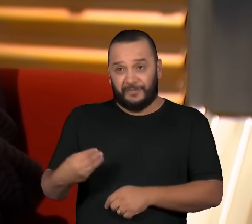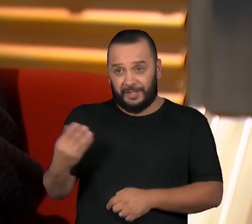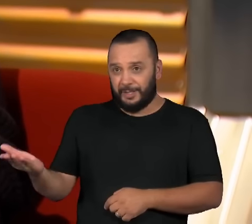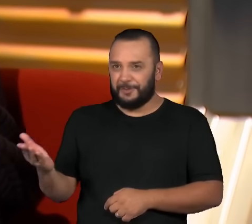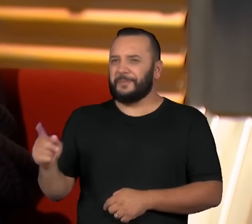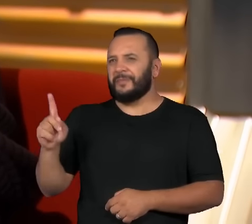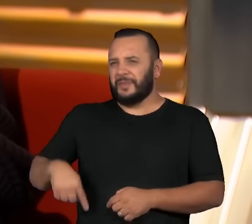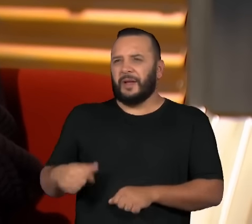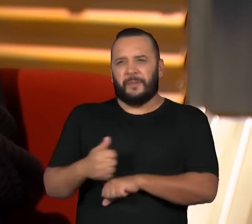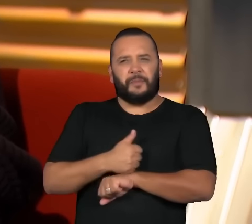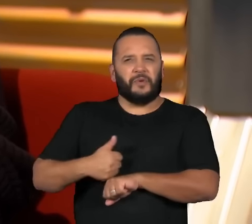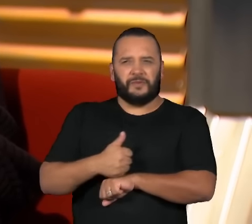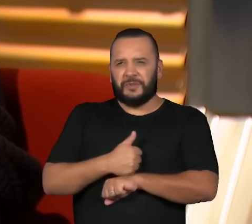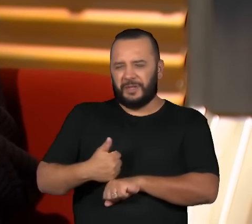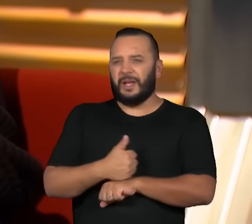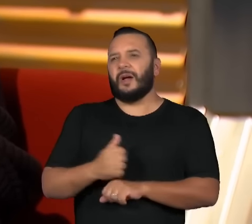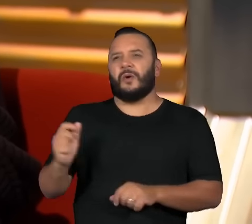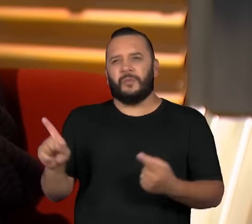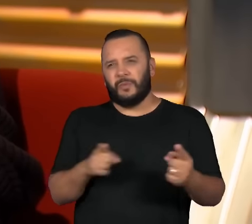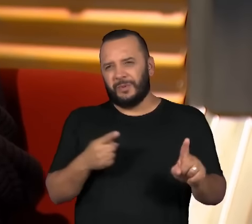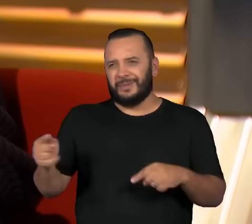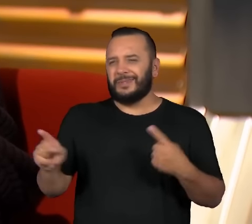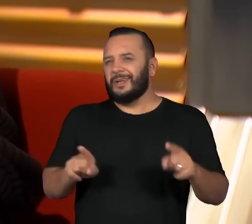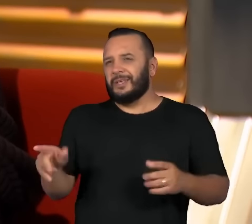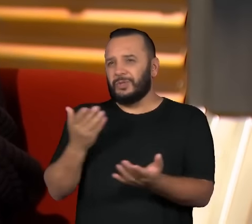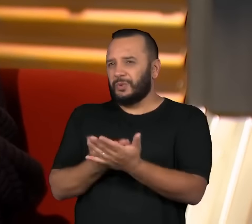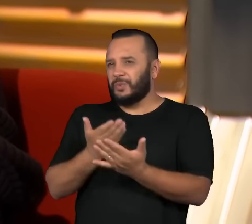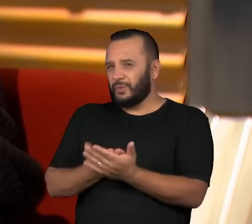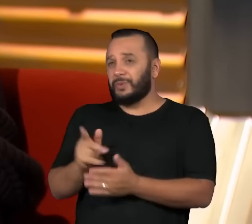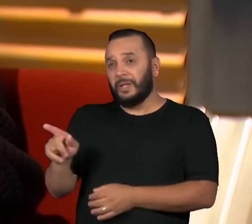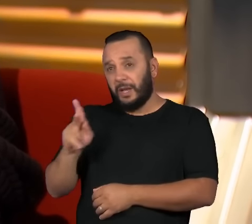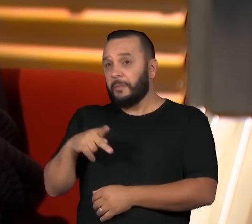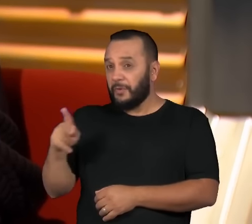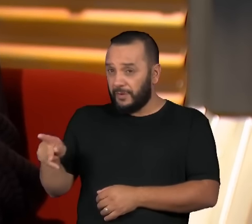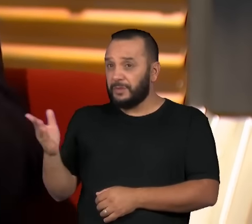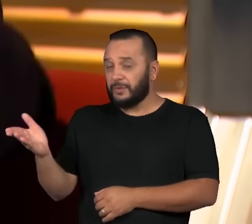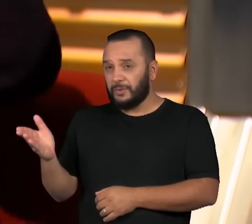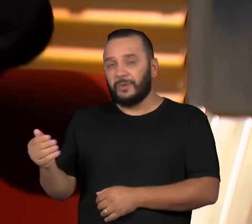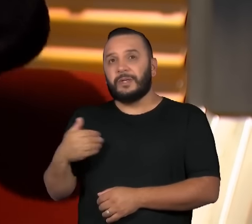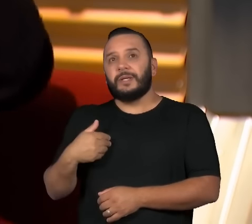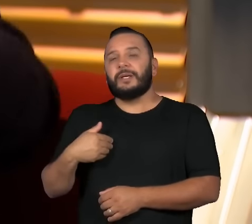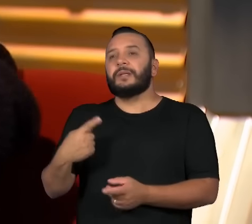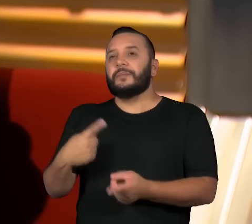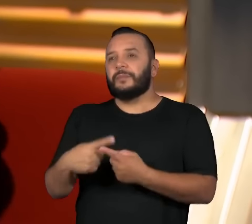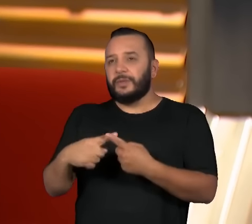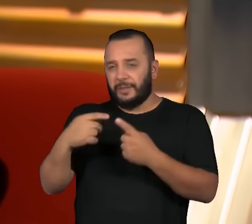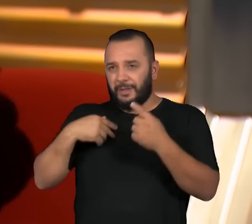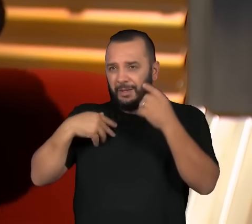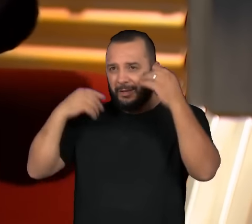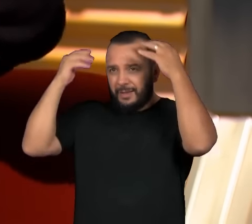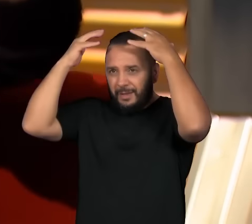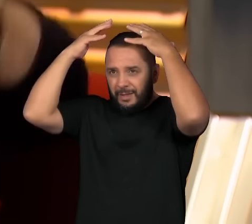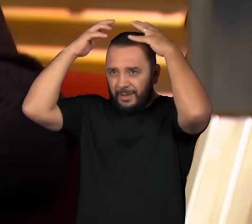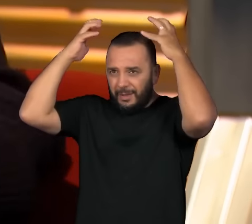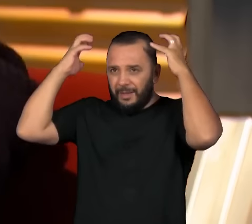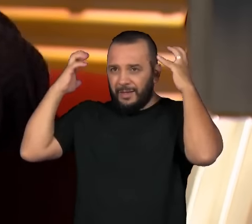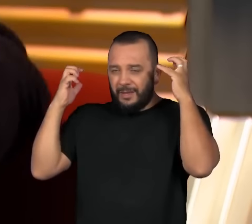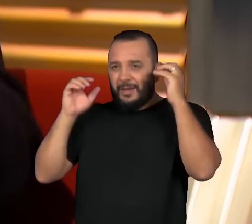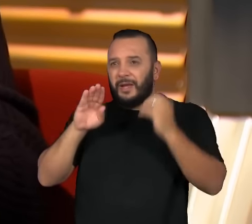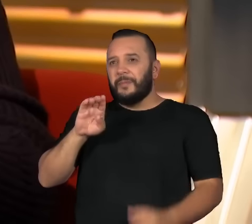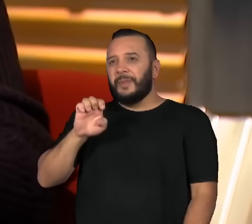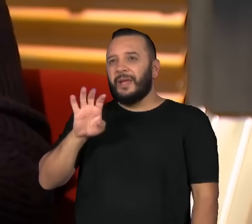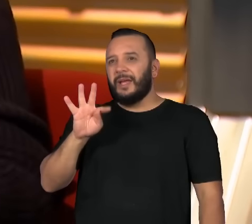Ele é um cara que estuda muito, ele dá aula, ele quer saber por que o Beethoven colocou aquela nota aqui, não sei o quê, porque a harmonia